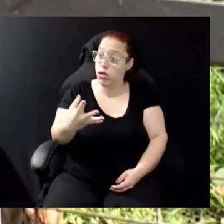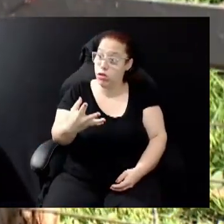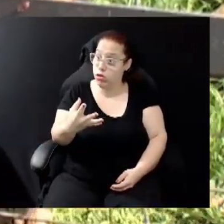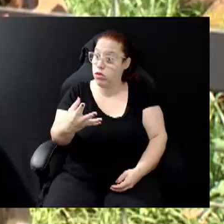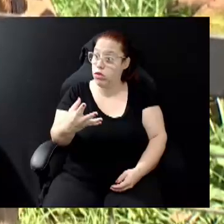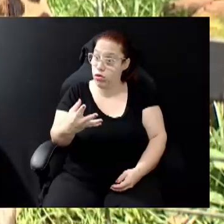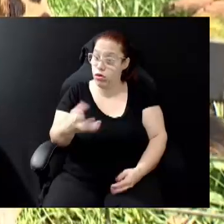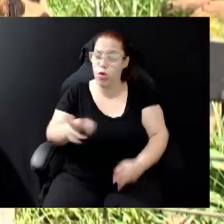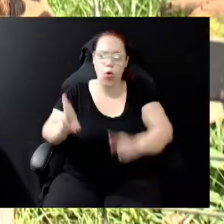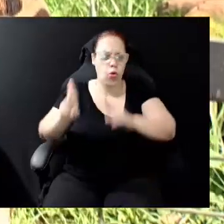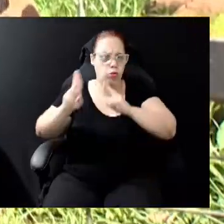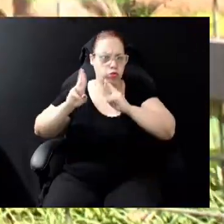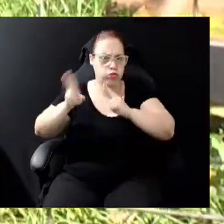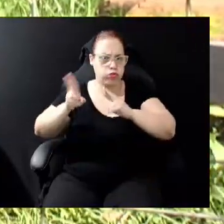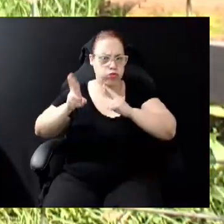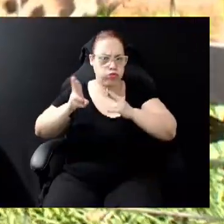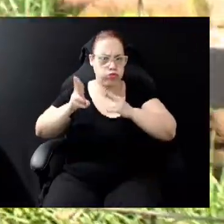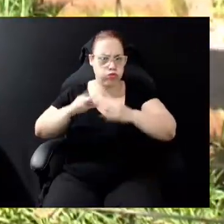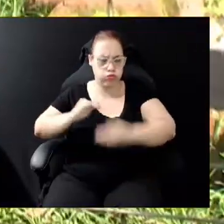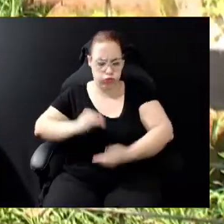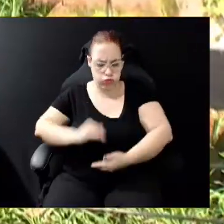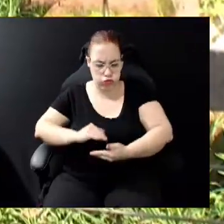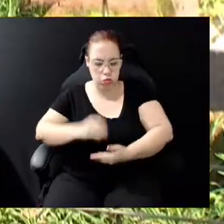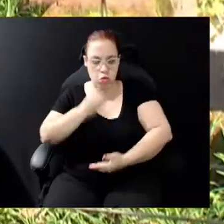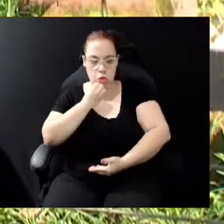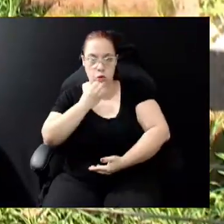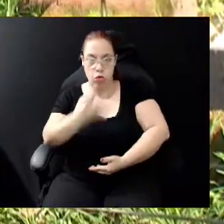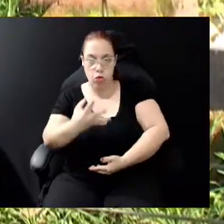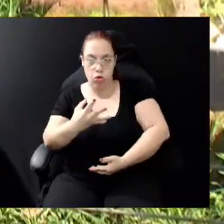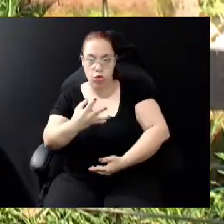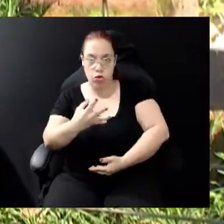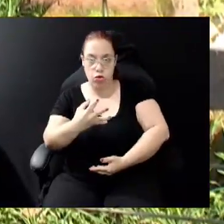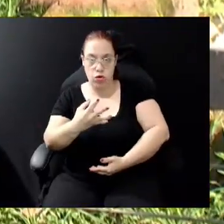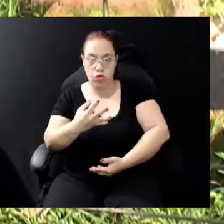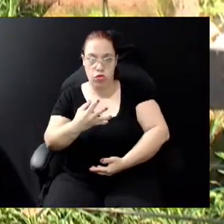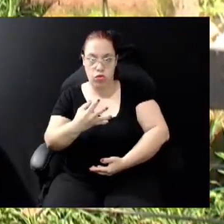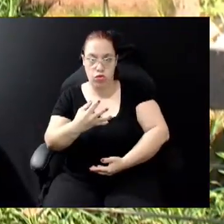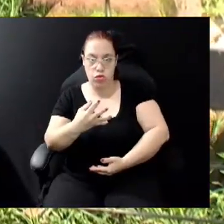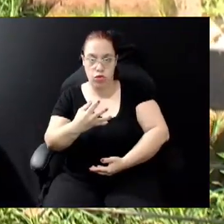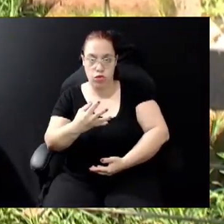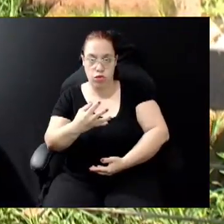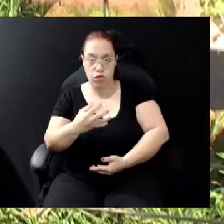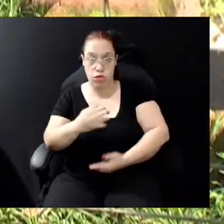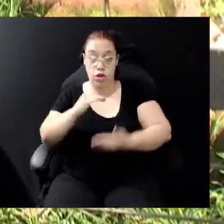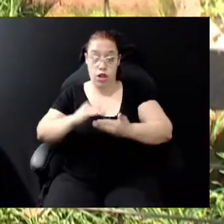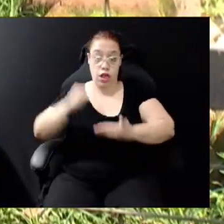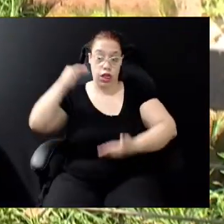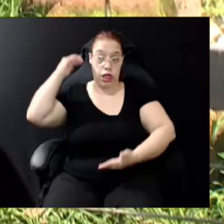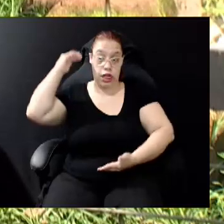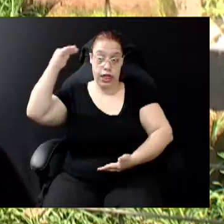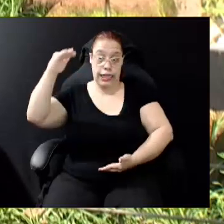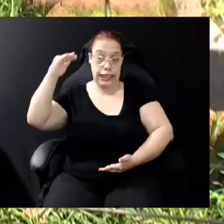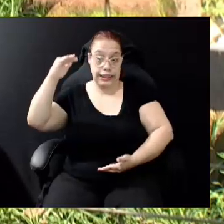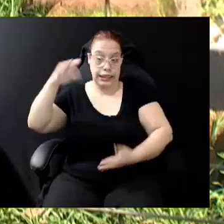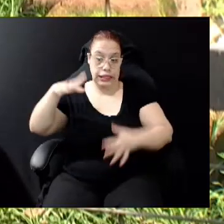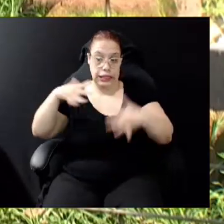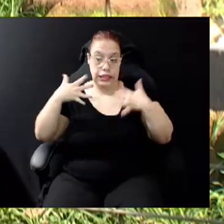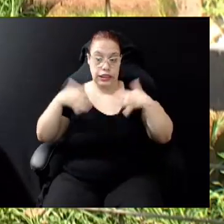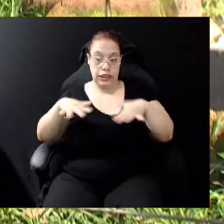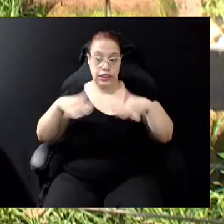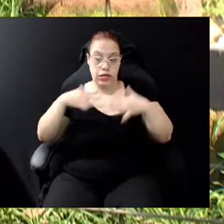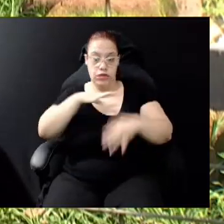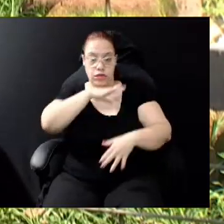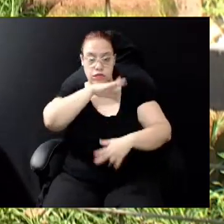expectativa de reprodução é muito positiva. Como ele é um predador de topo de cadeia, né, é um animal muito ameaçado de